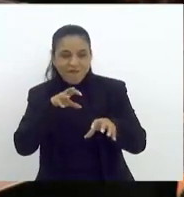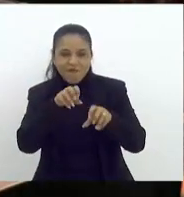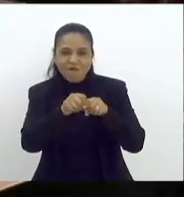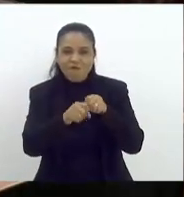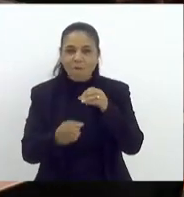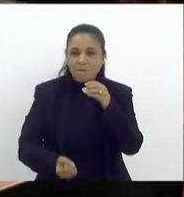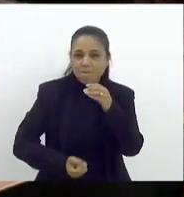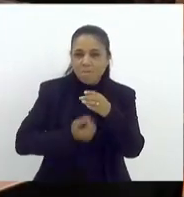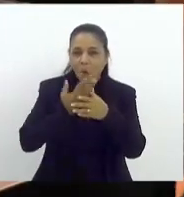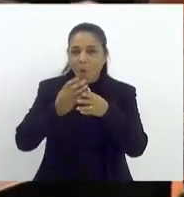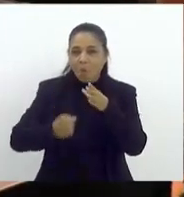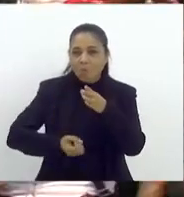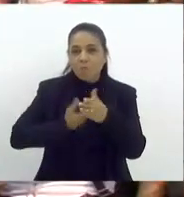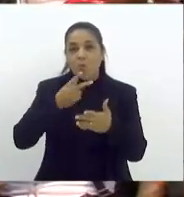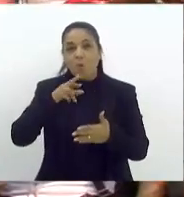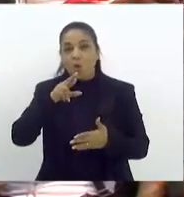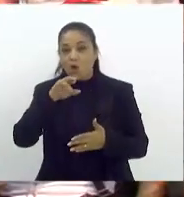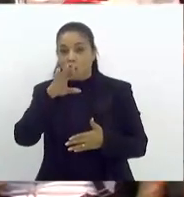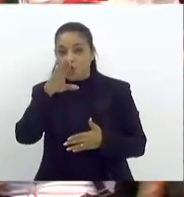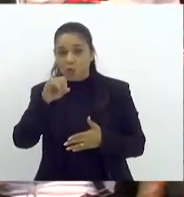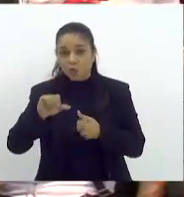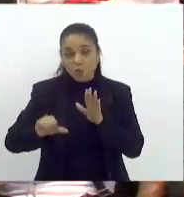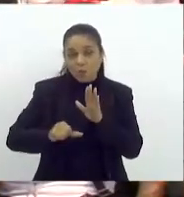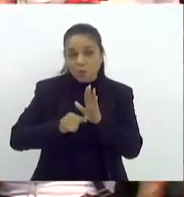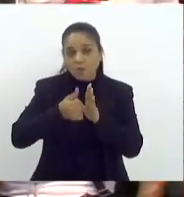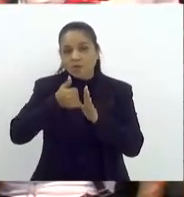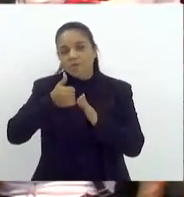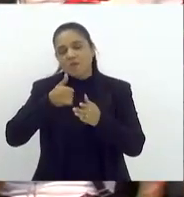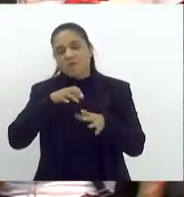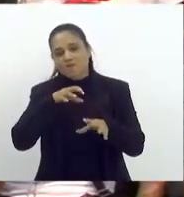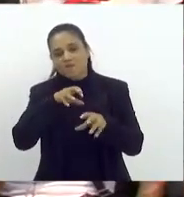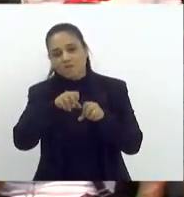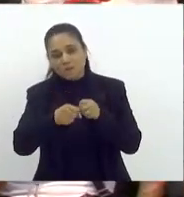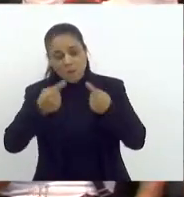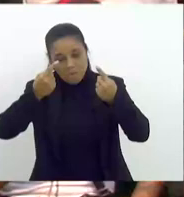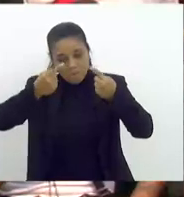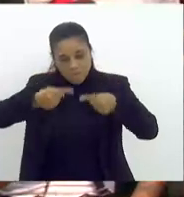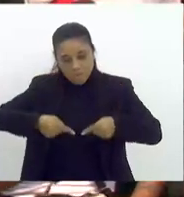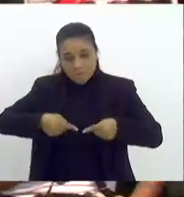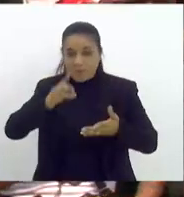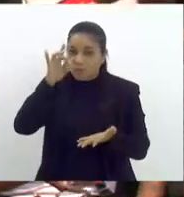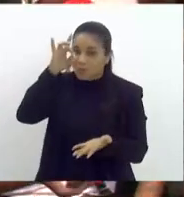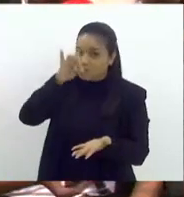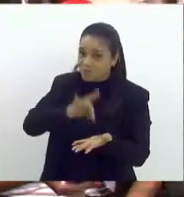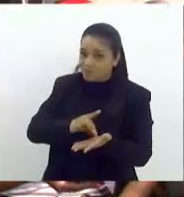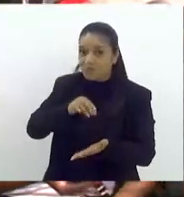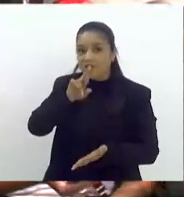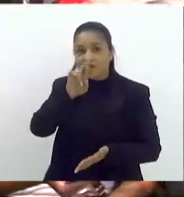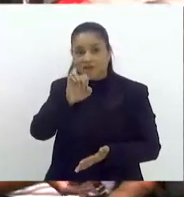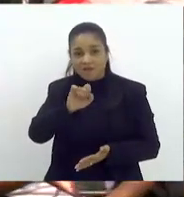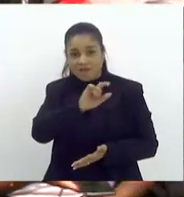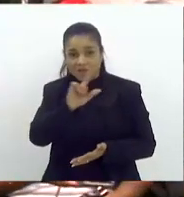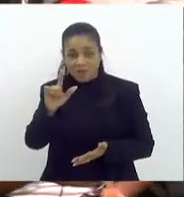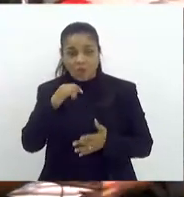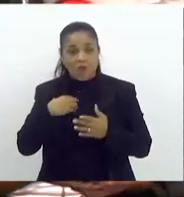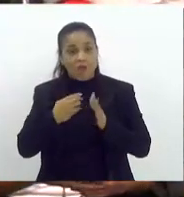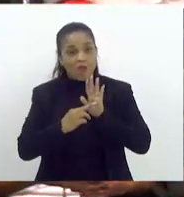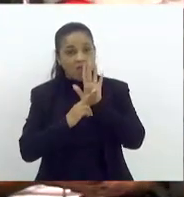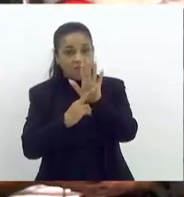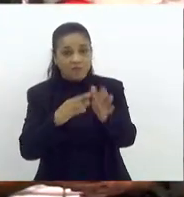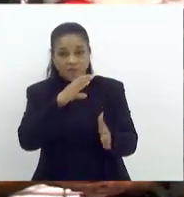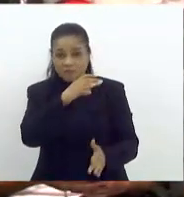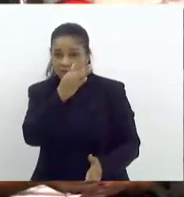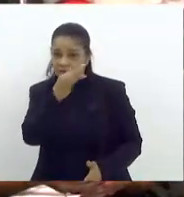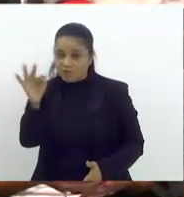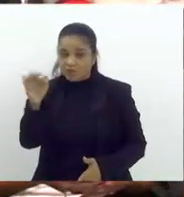rico rico tava lá no meu primeiro freestyle batalha do Real então tô aqui hoje representando Cabo Frio região